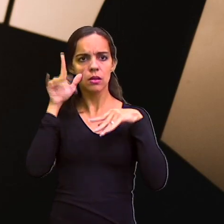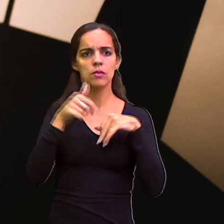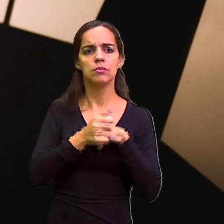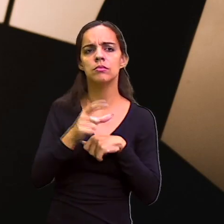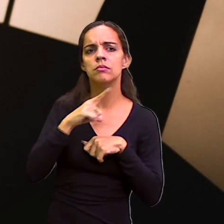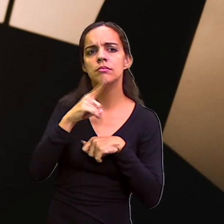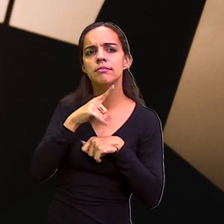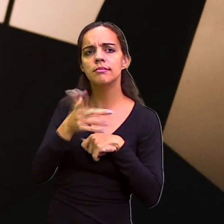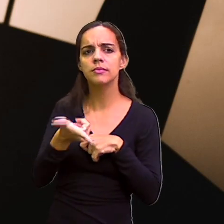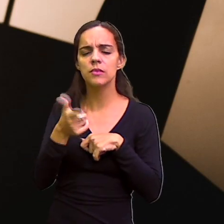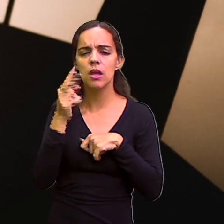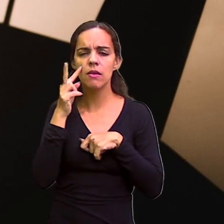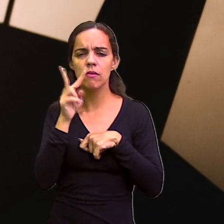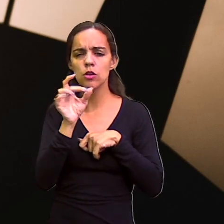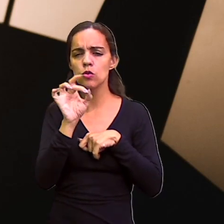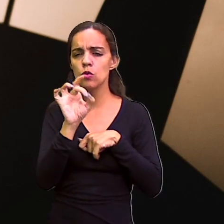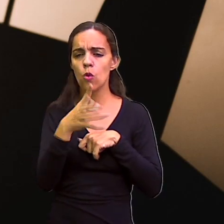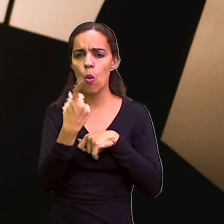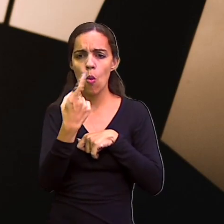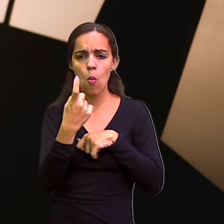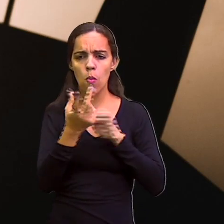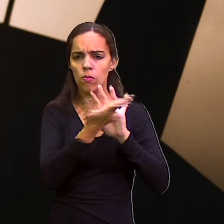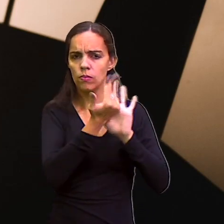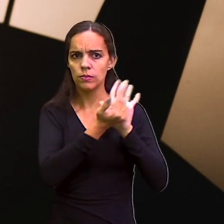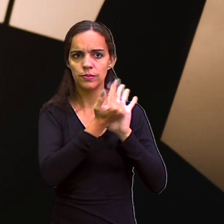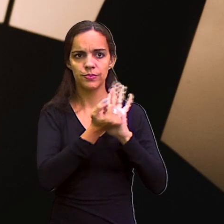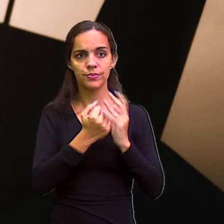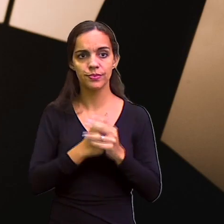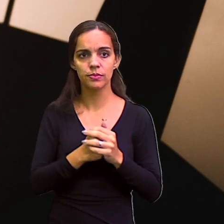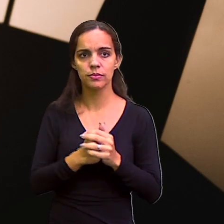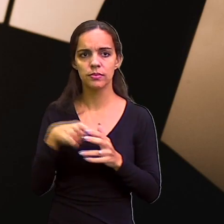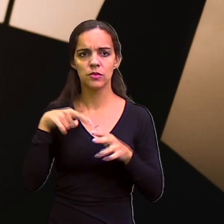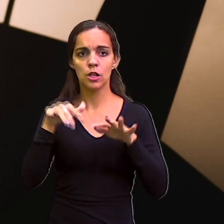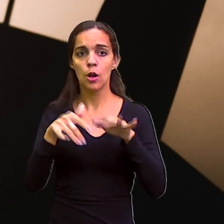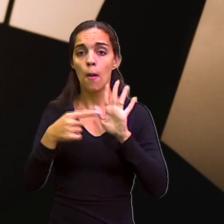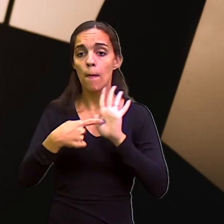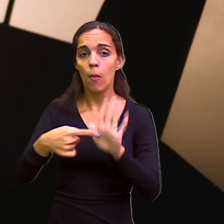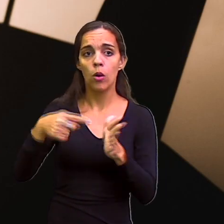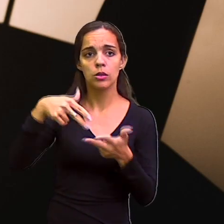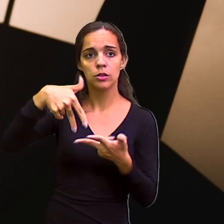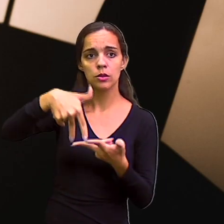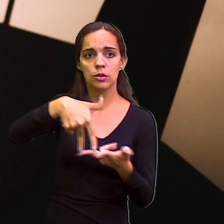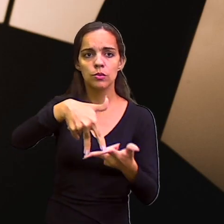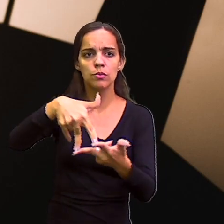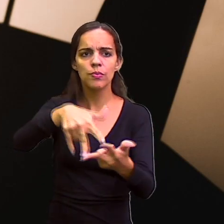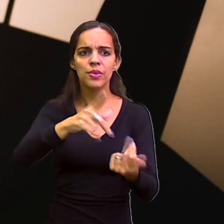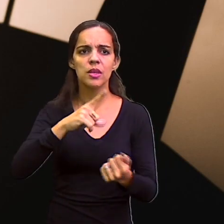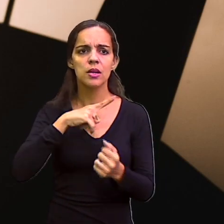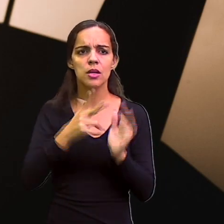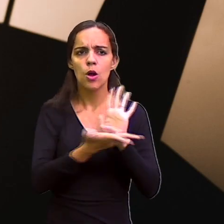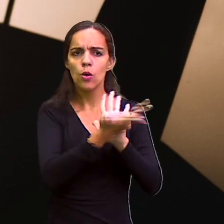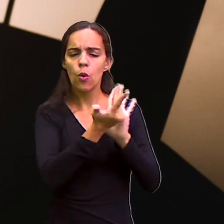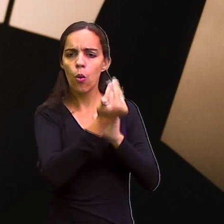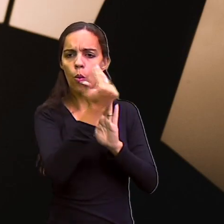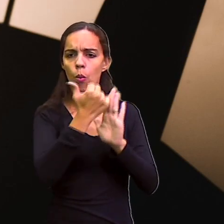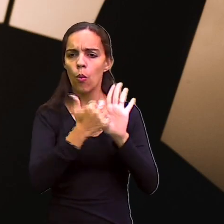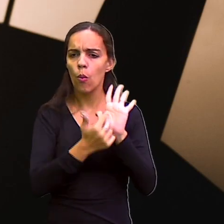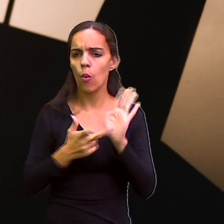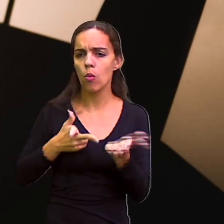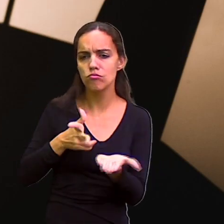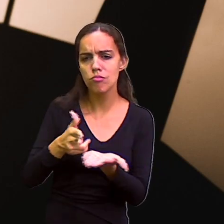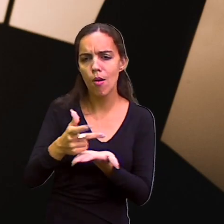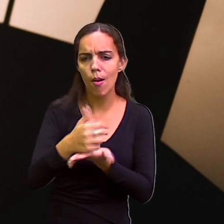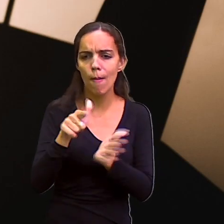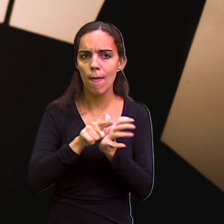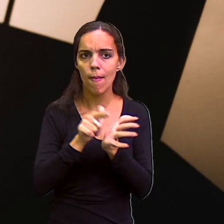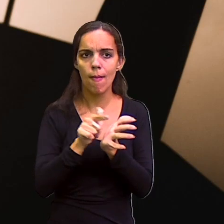como uma figura única. Por exemplo, a sombra de um recorte de papel da cabeça de um animal,